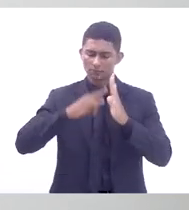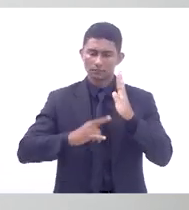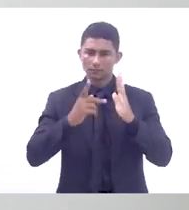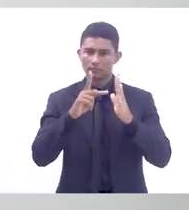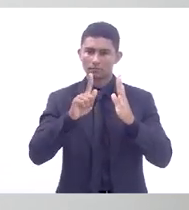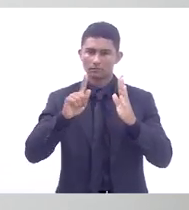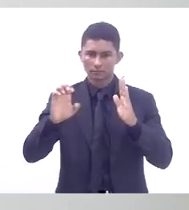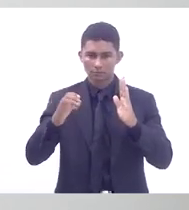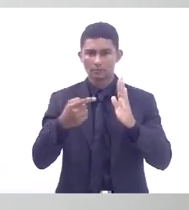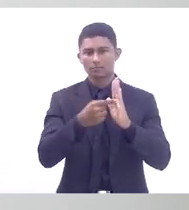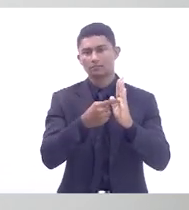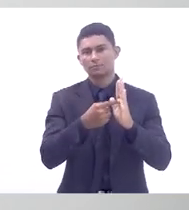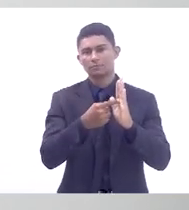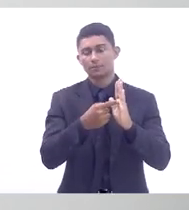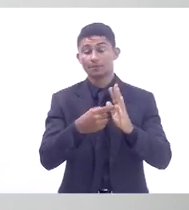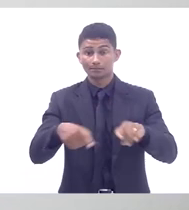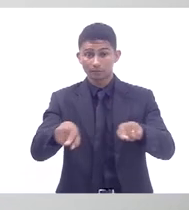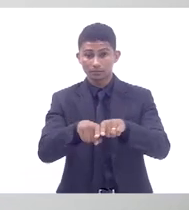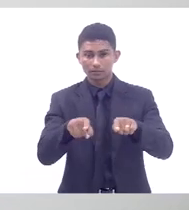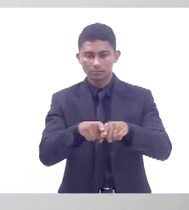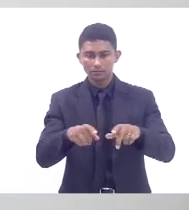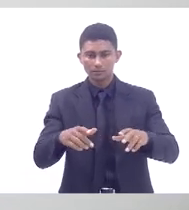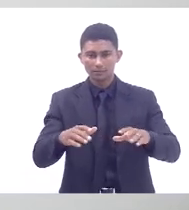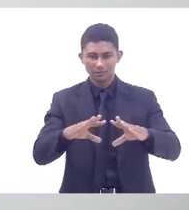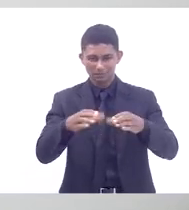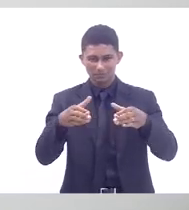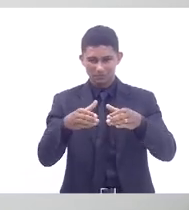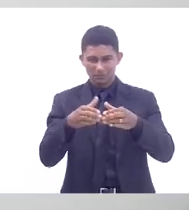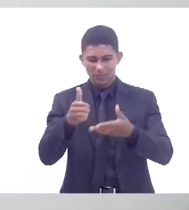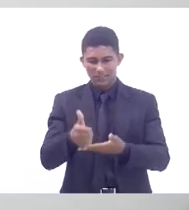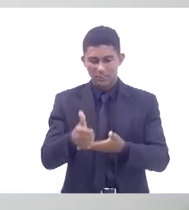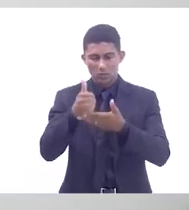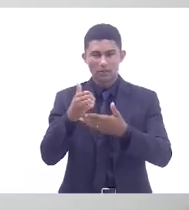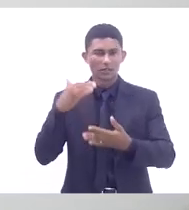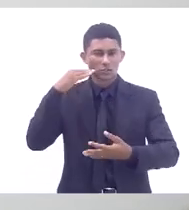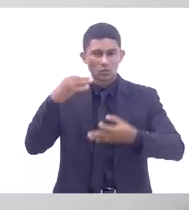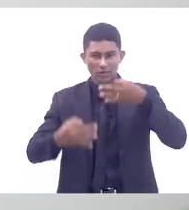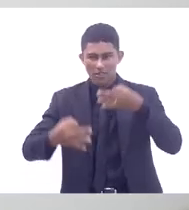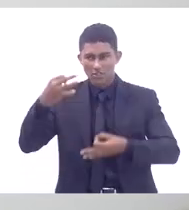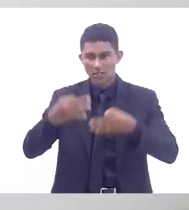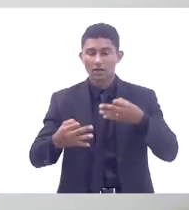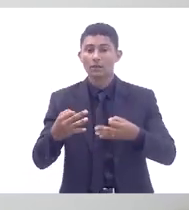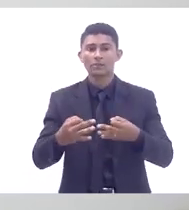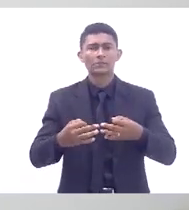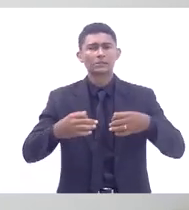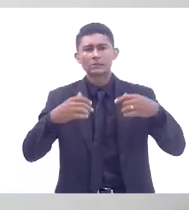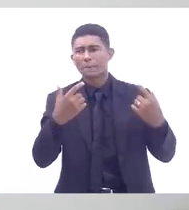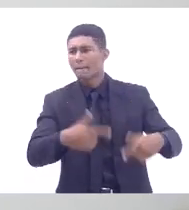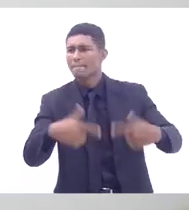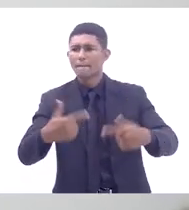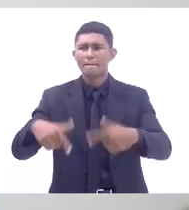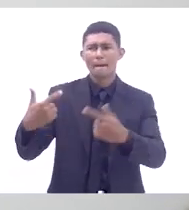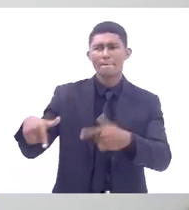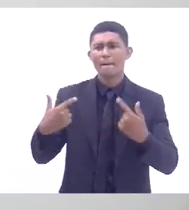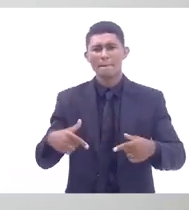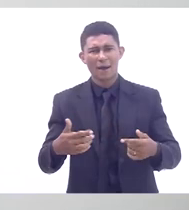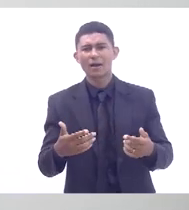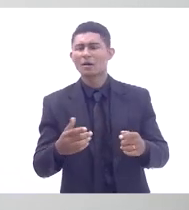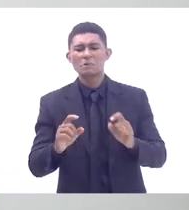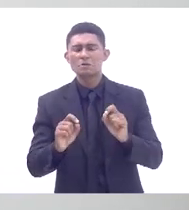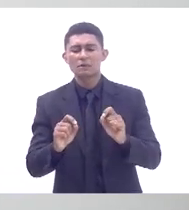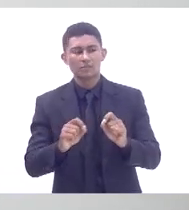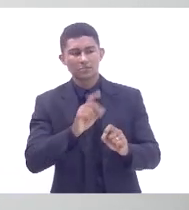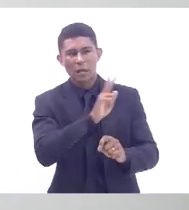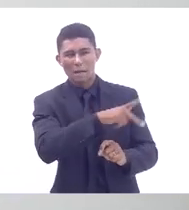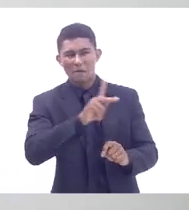né Assessoria Jurídica da Universidade Tem trabalhado sistematicamente contra os interesses dos docentes